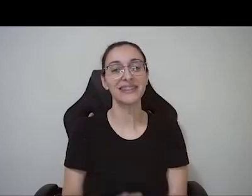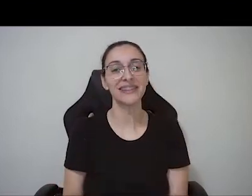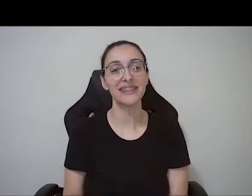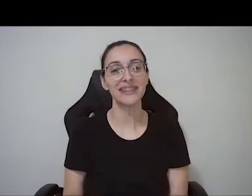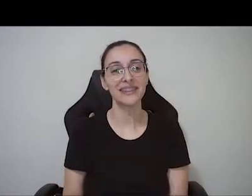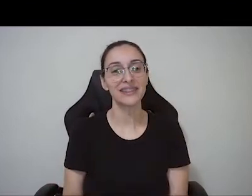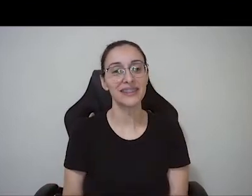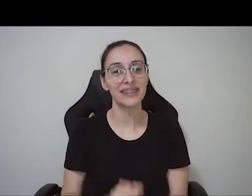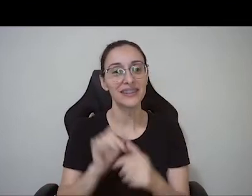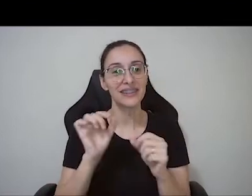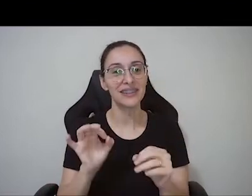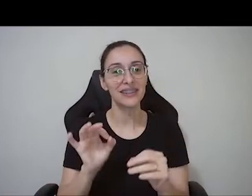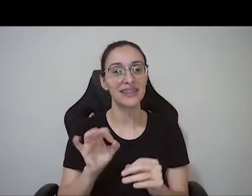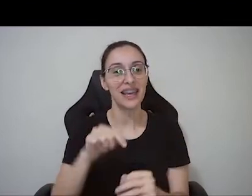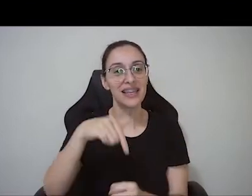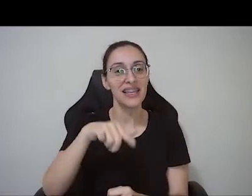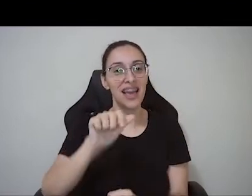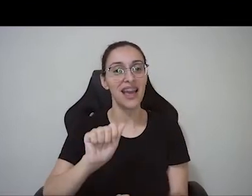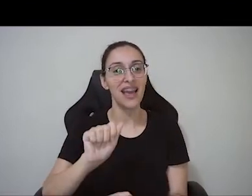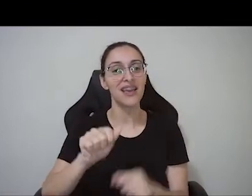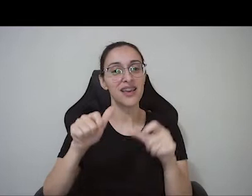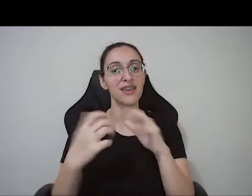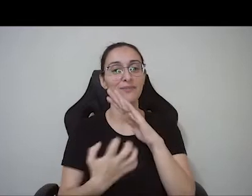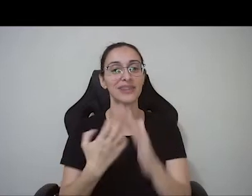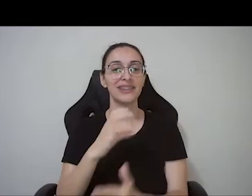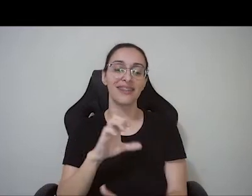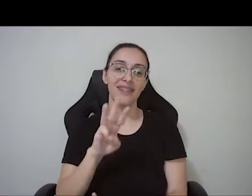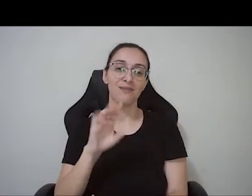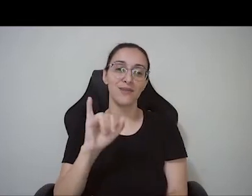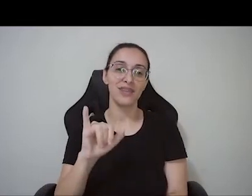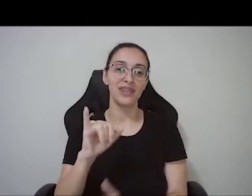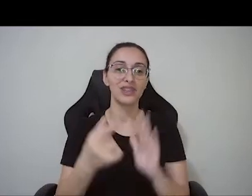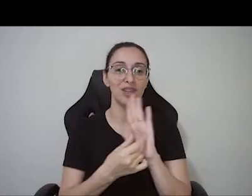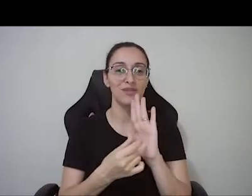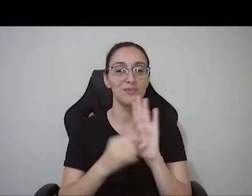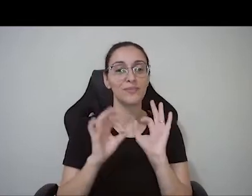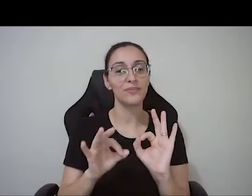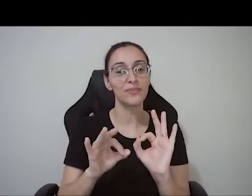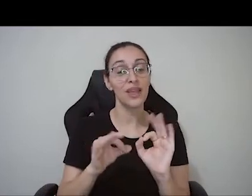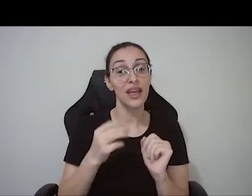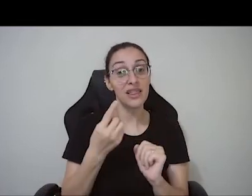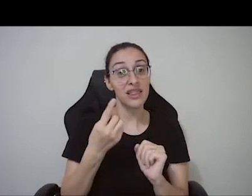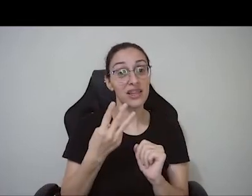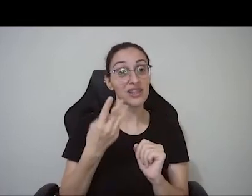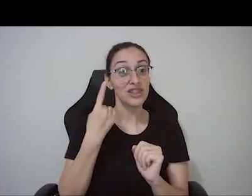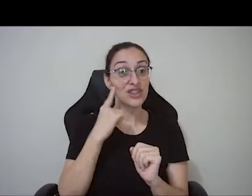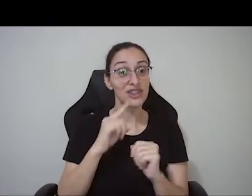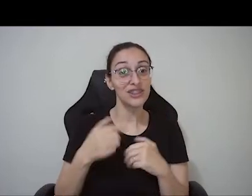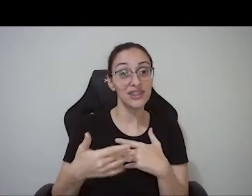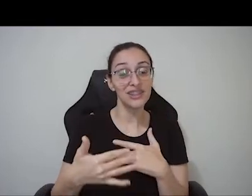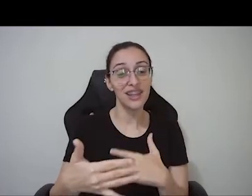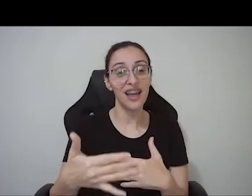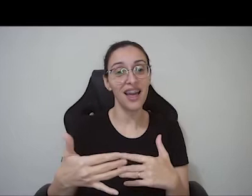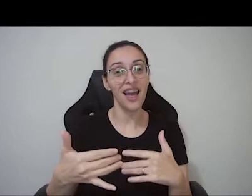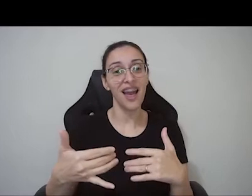sou QA, sou tester na CWI Software. E tem um marco importante, daqui a 13 dias eu faço meu aniversário